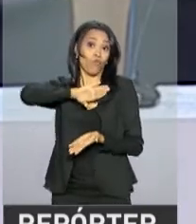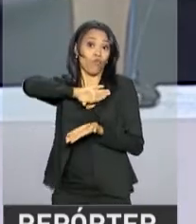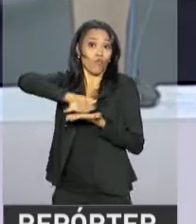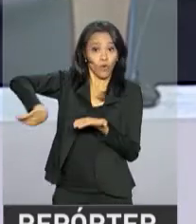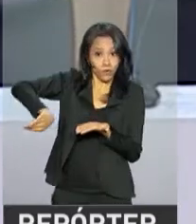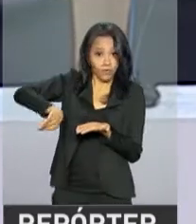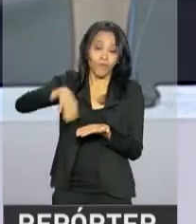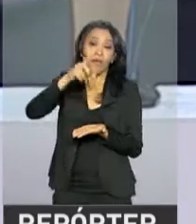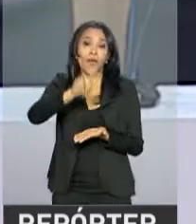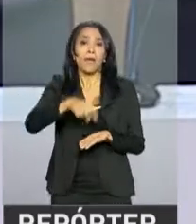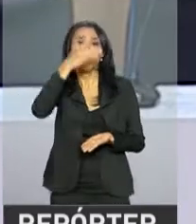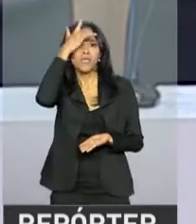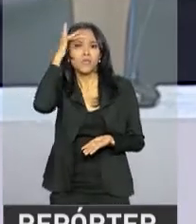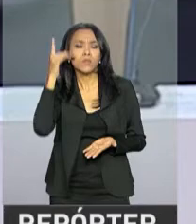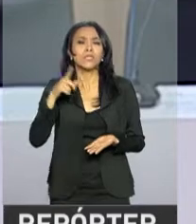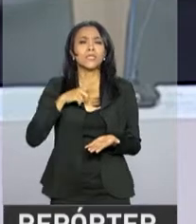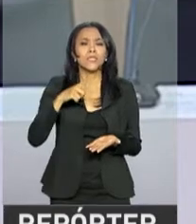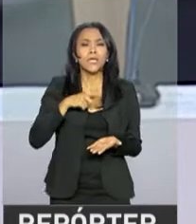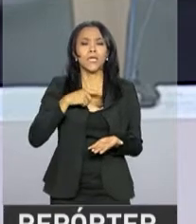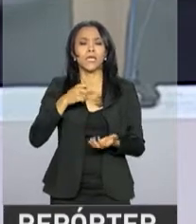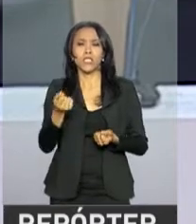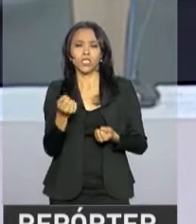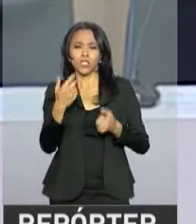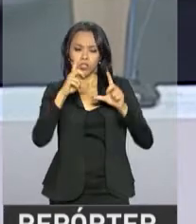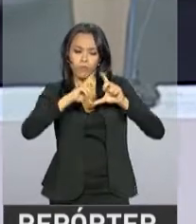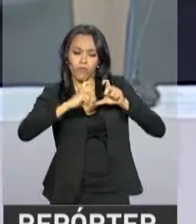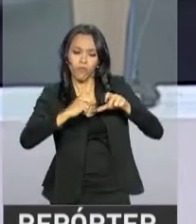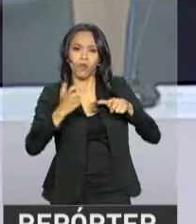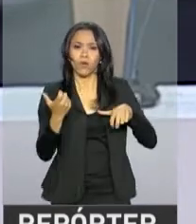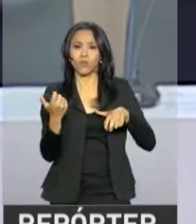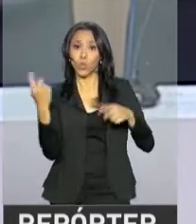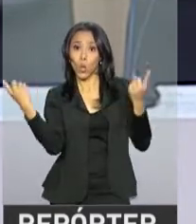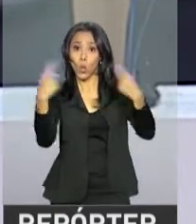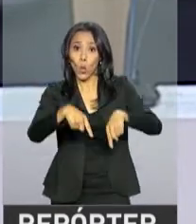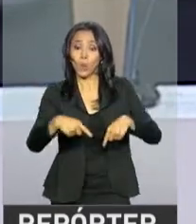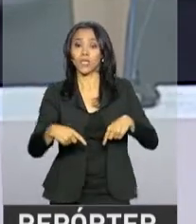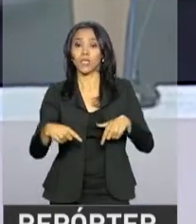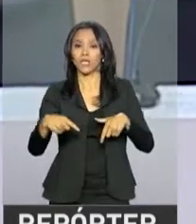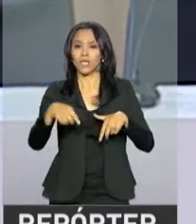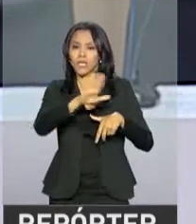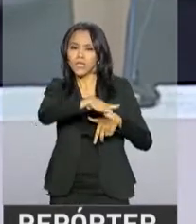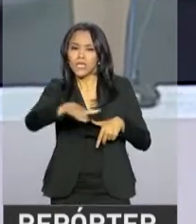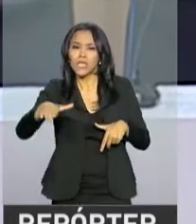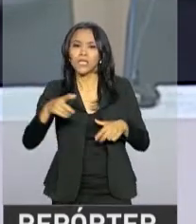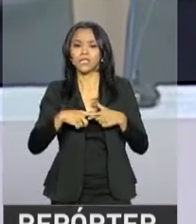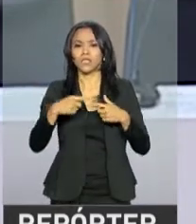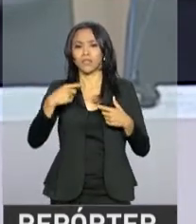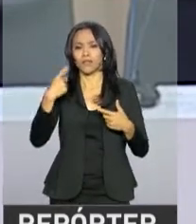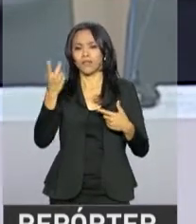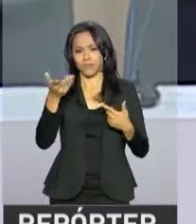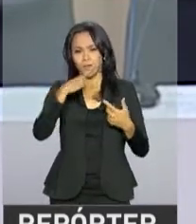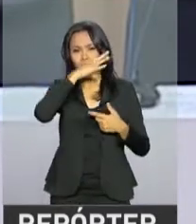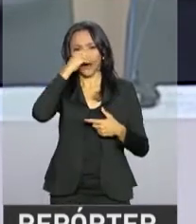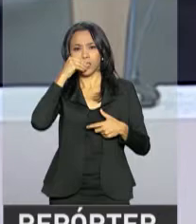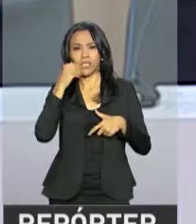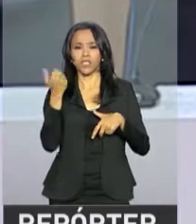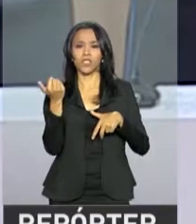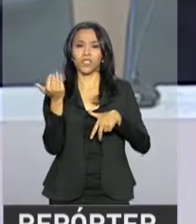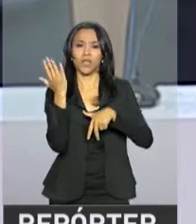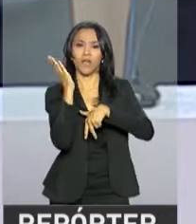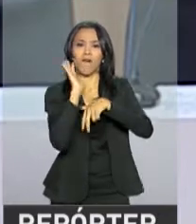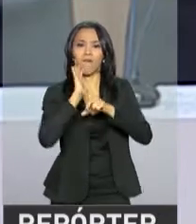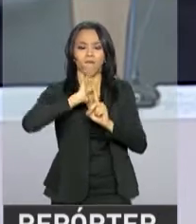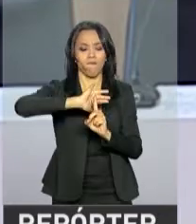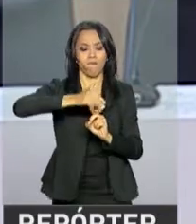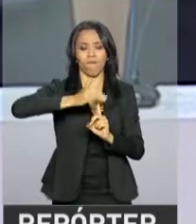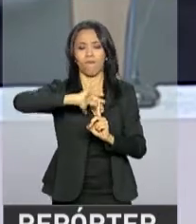são pessoas que possuem conteúdo de exploração sexual contra crianças e adolescentes. Suspeitos também estão sendo detidos em